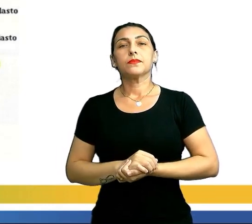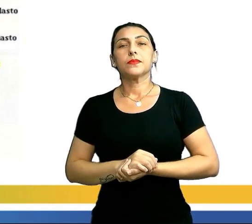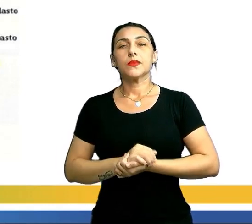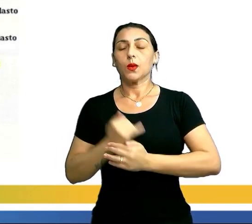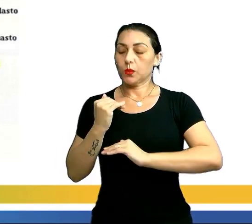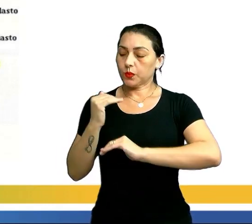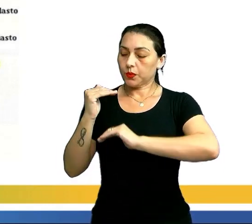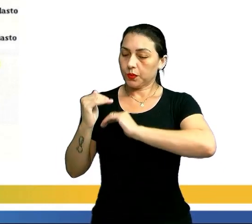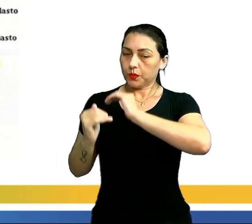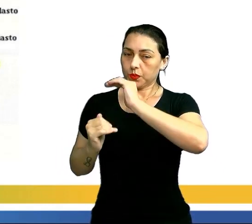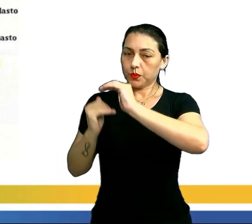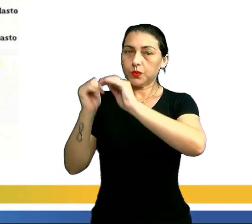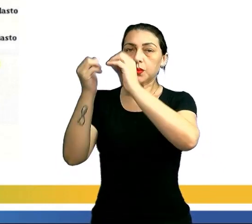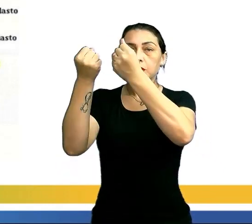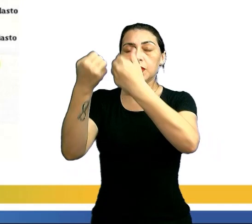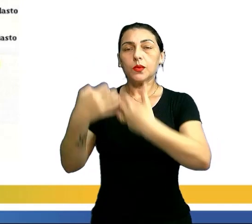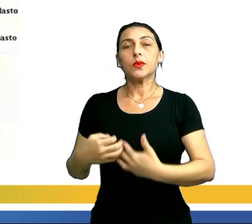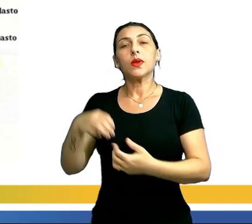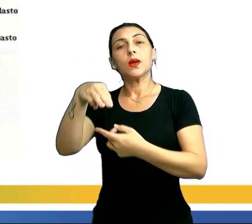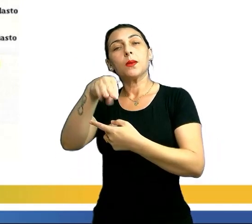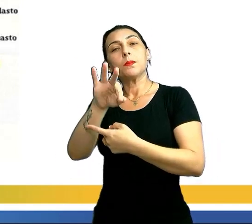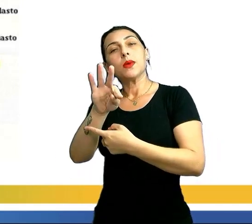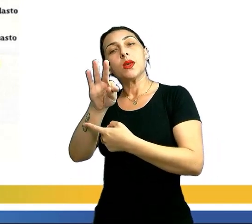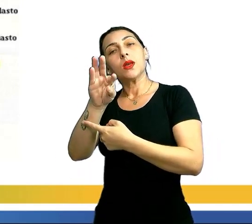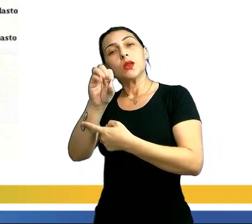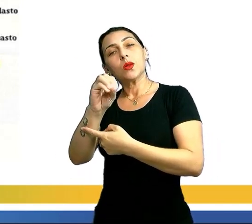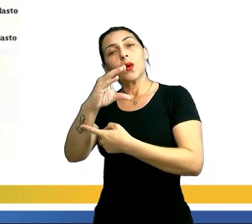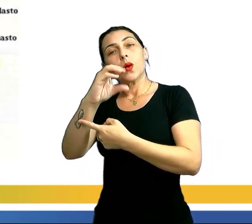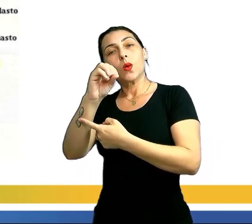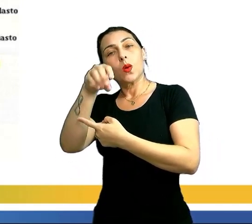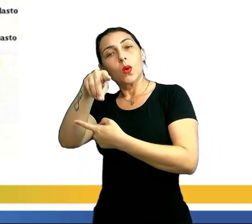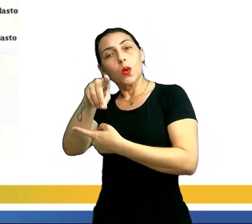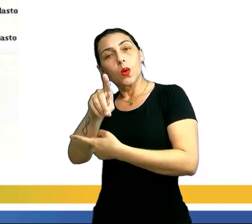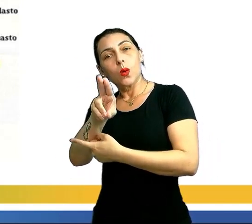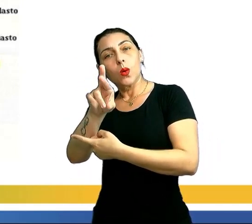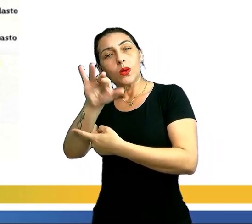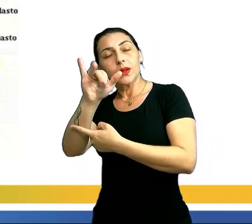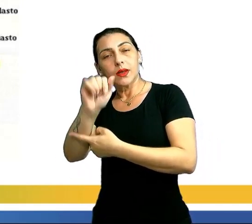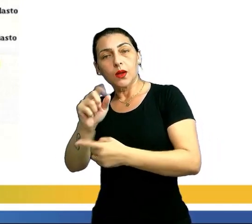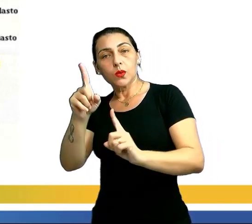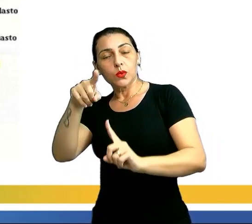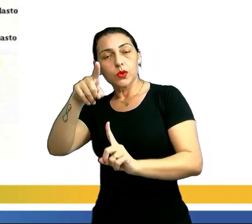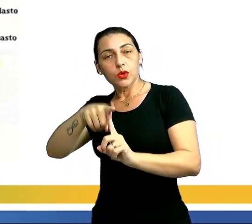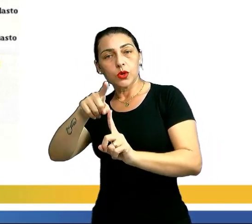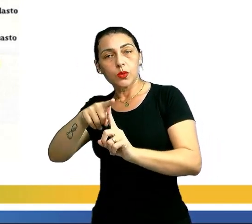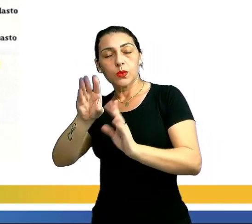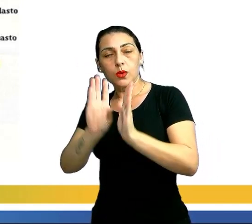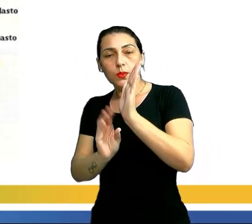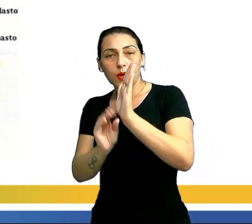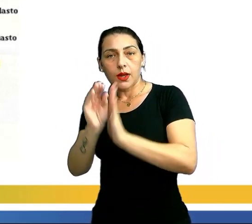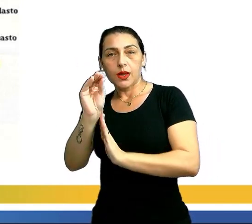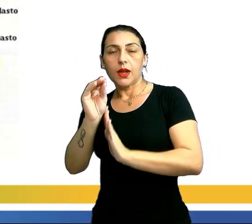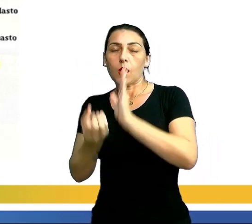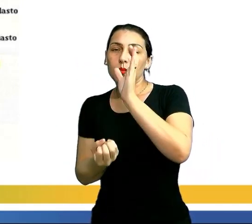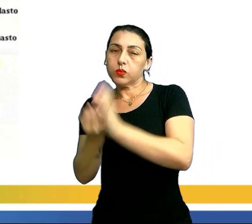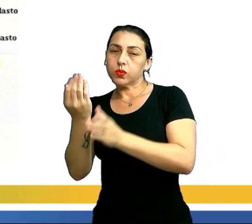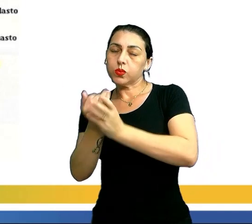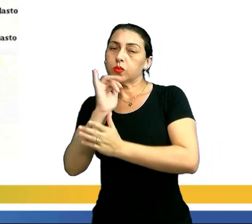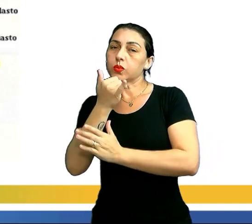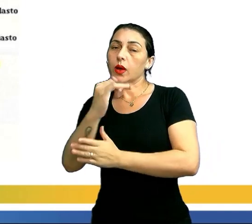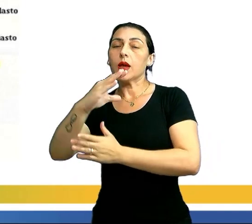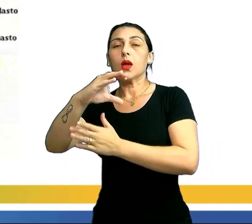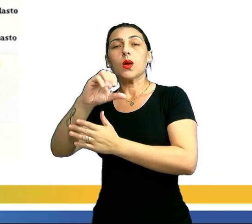a evolução descreve que mitocôndrias, ou seja, um tipo de bactéria que produzia muita energia,